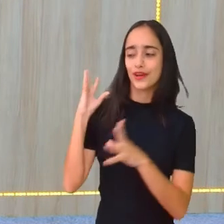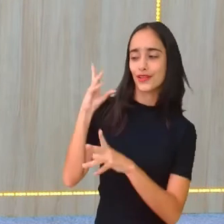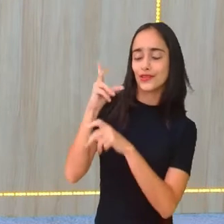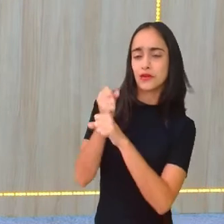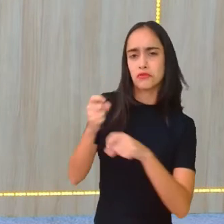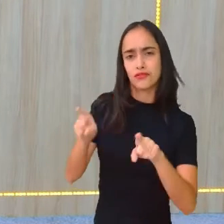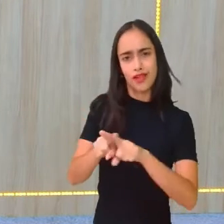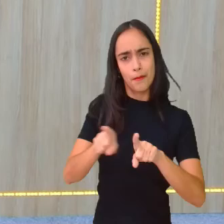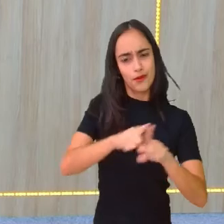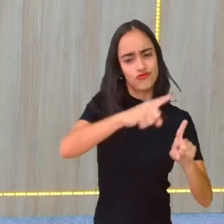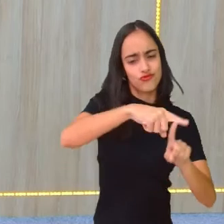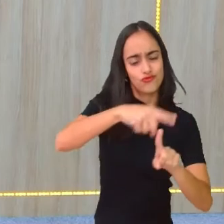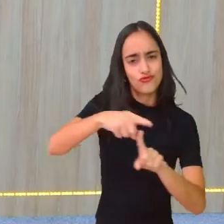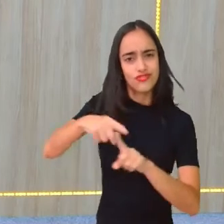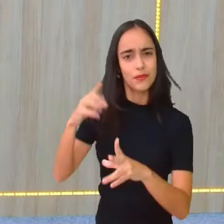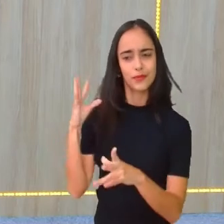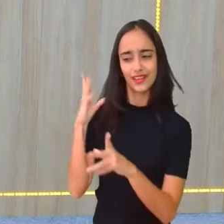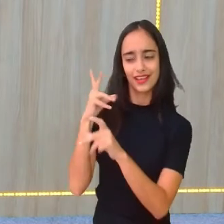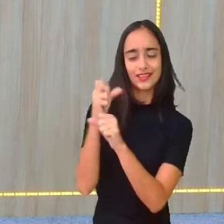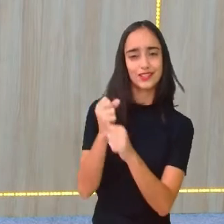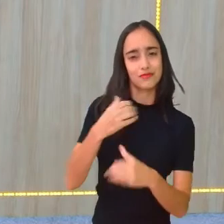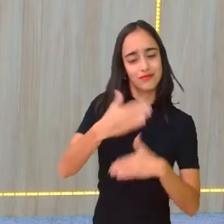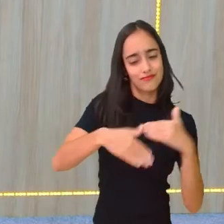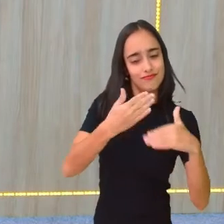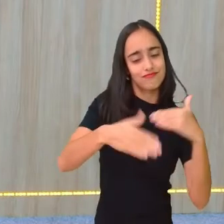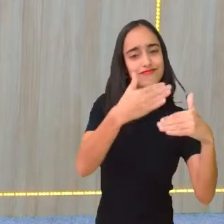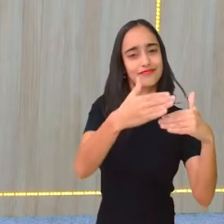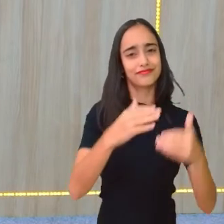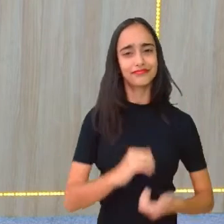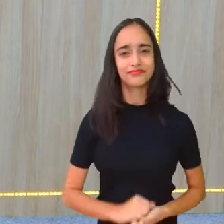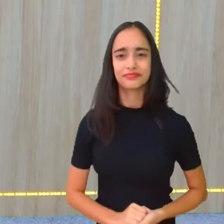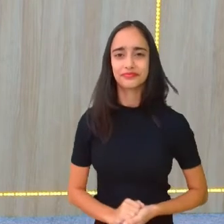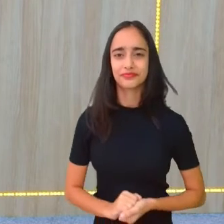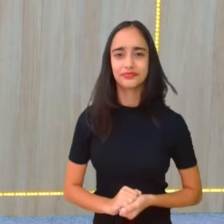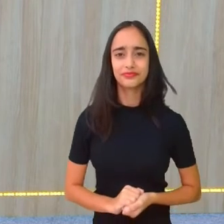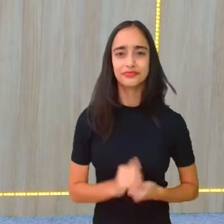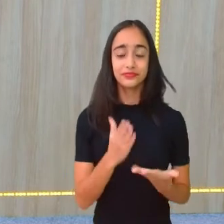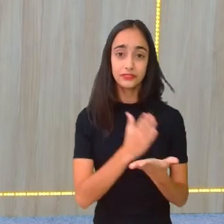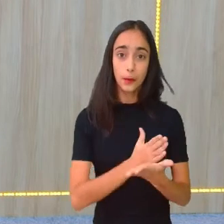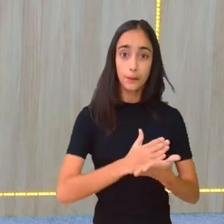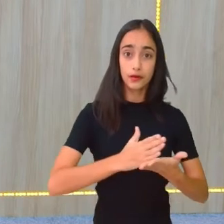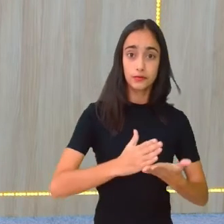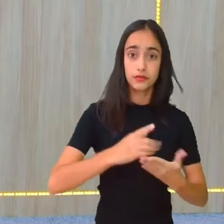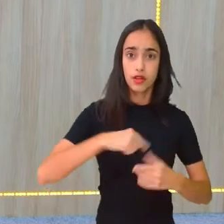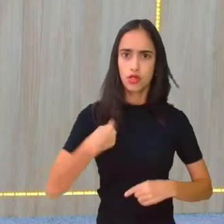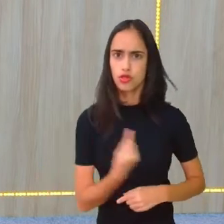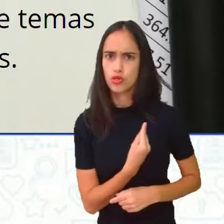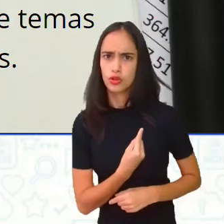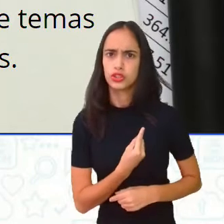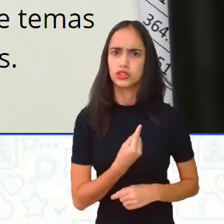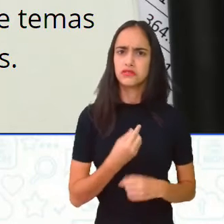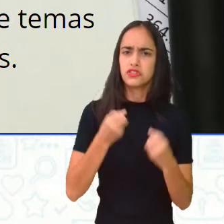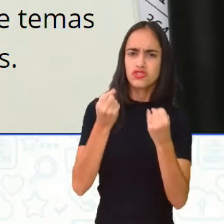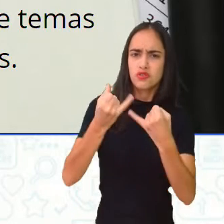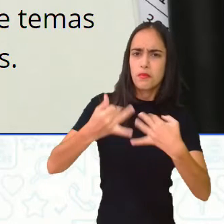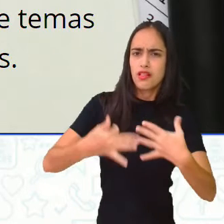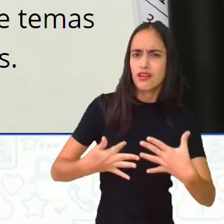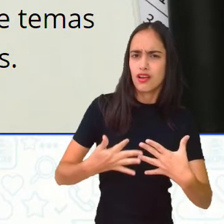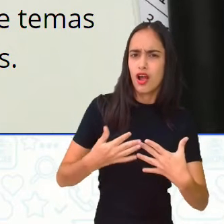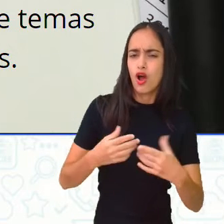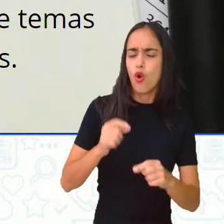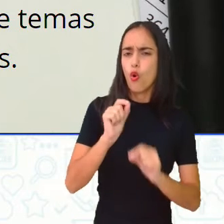como fazer um e assim sucessivamente, tá certo? Ó, para começar, a gente vai para as definições. O que é um